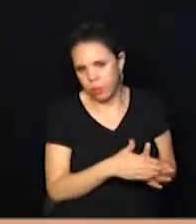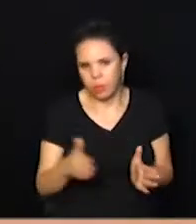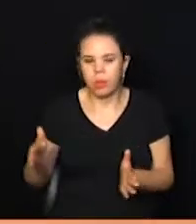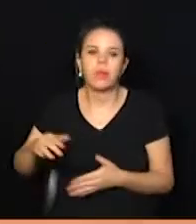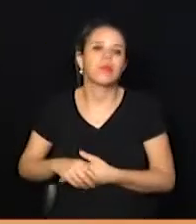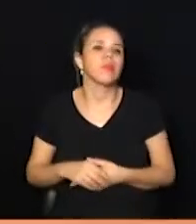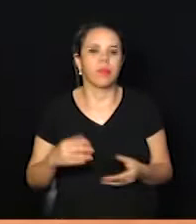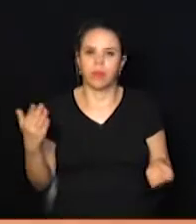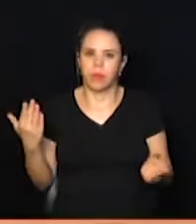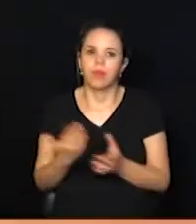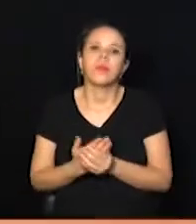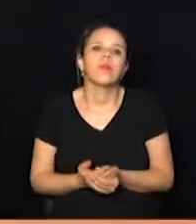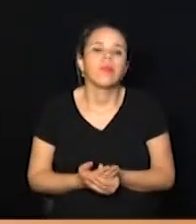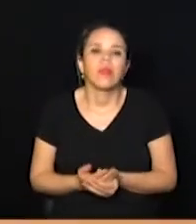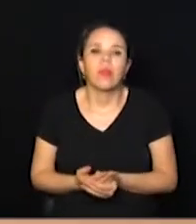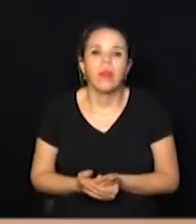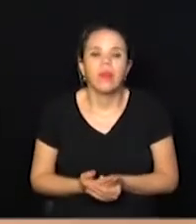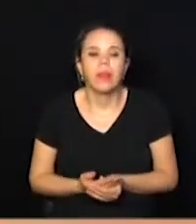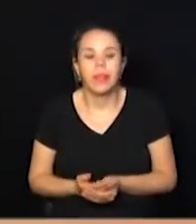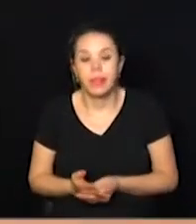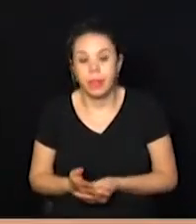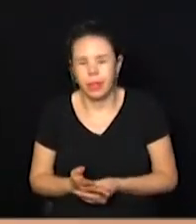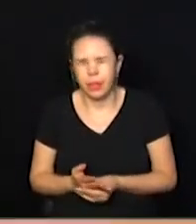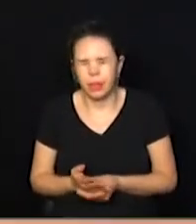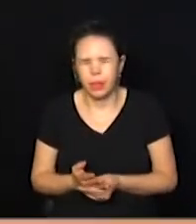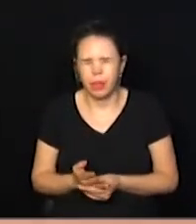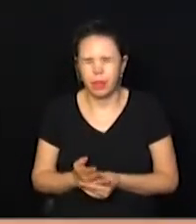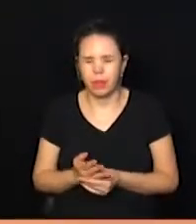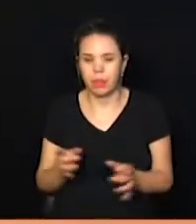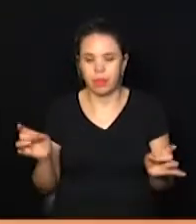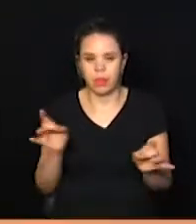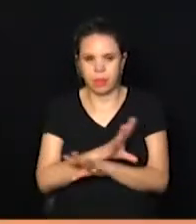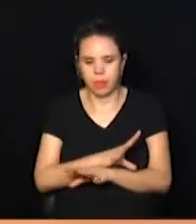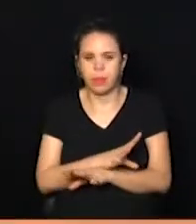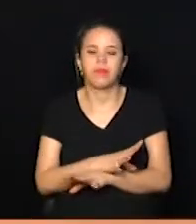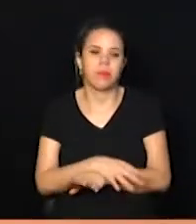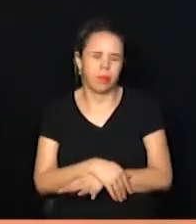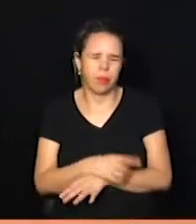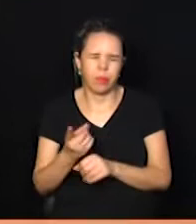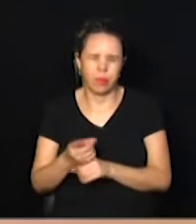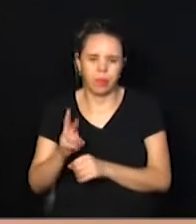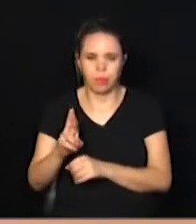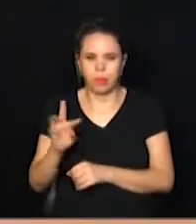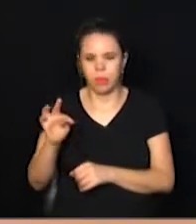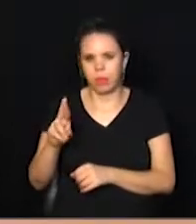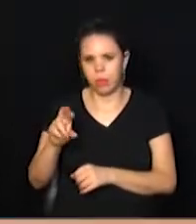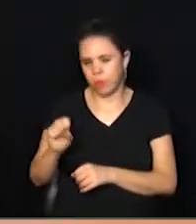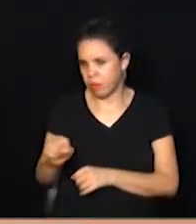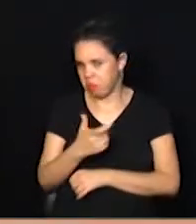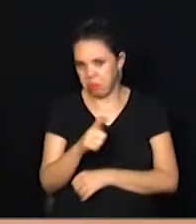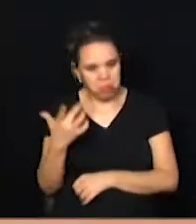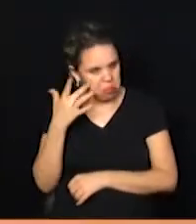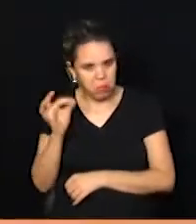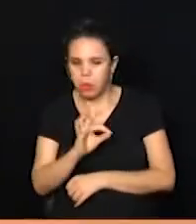do processo, e nessa primeira fase, ao terminá-la, ao encerrá-la, o doutor Torres entendeu que não havia